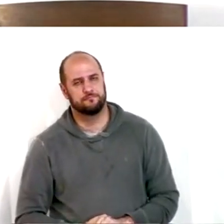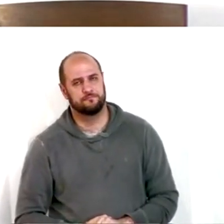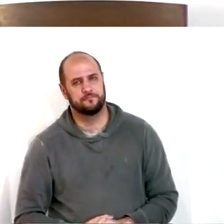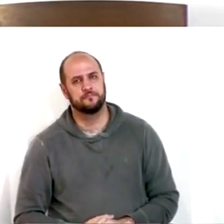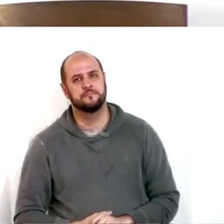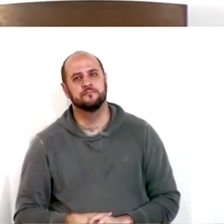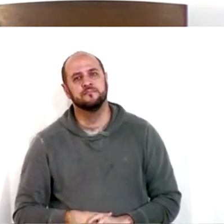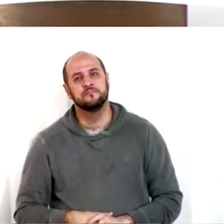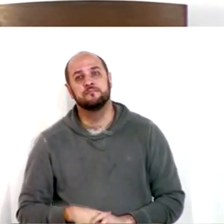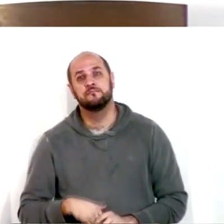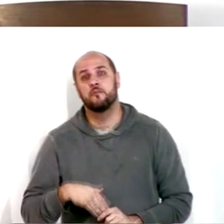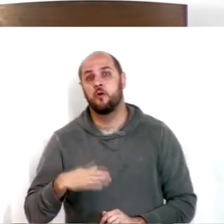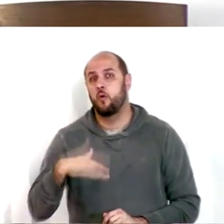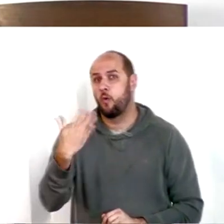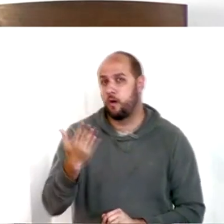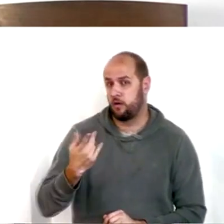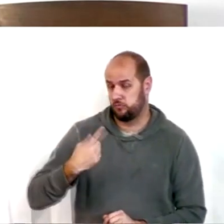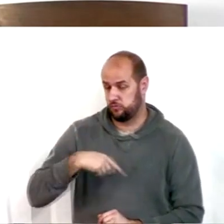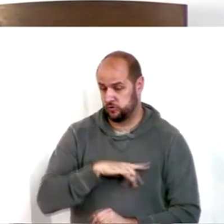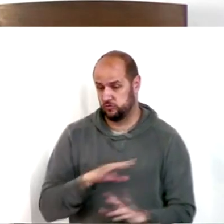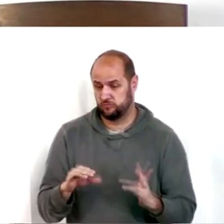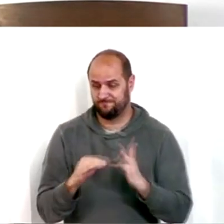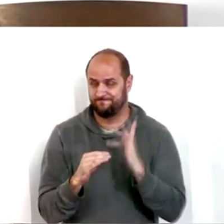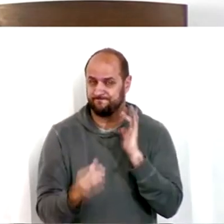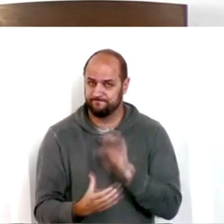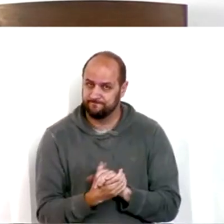Quando casamos com uma pessoa,